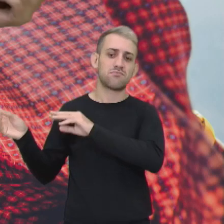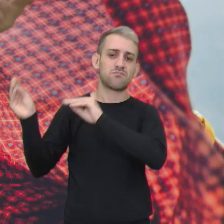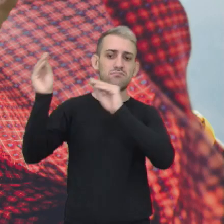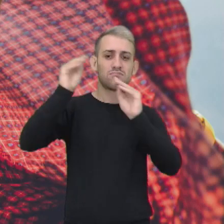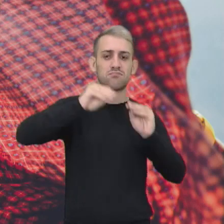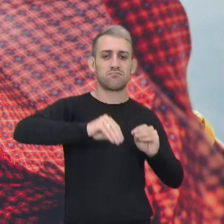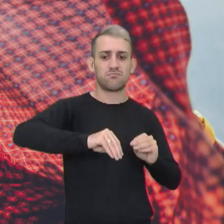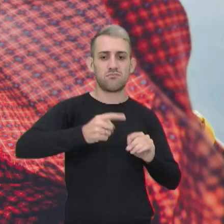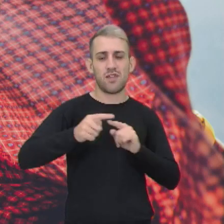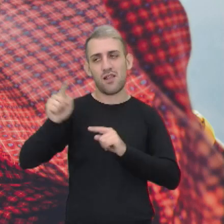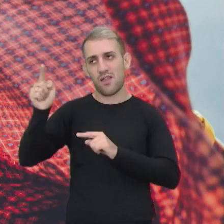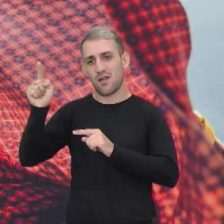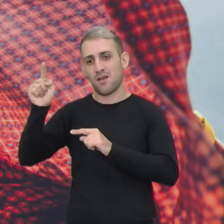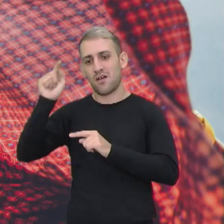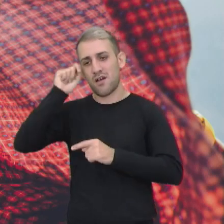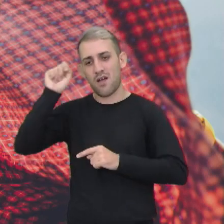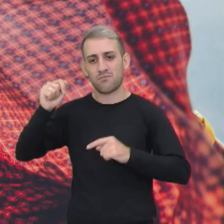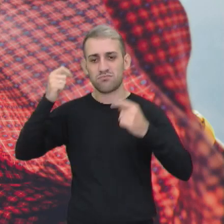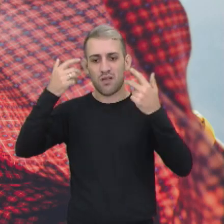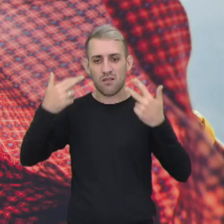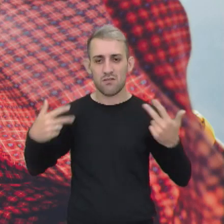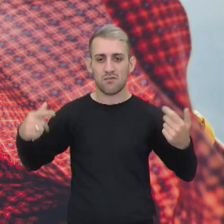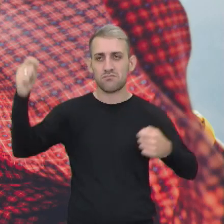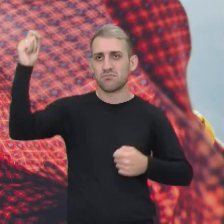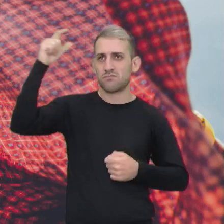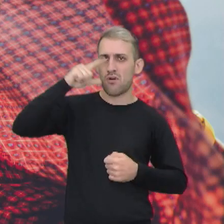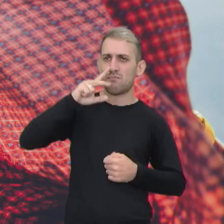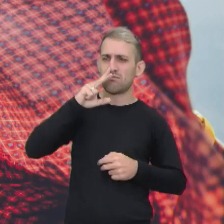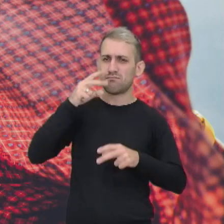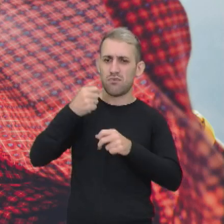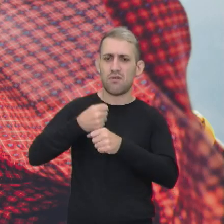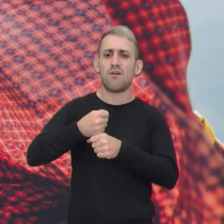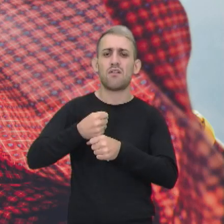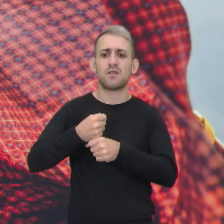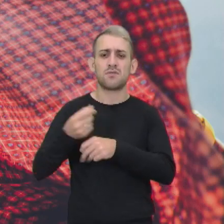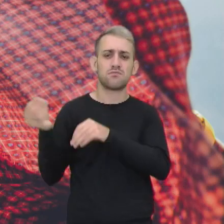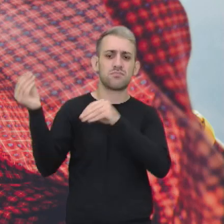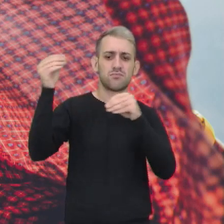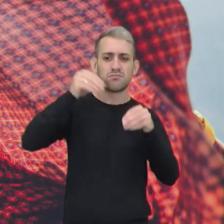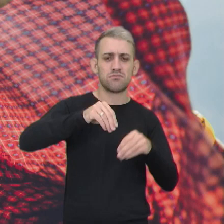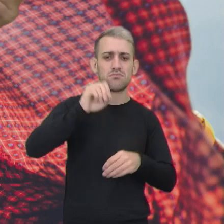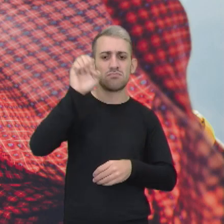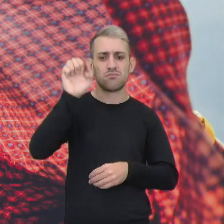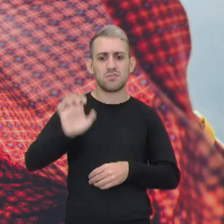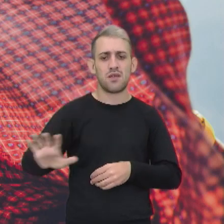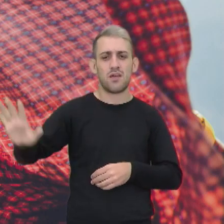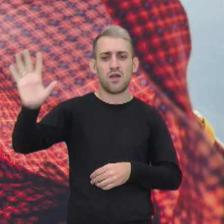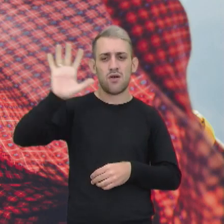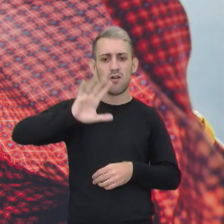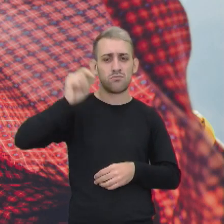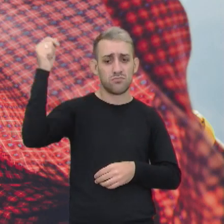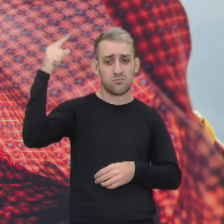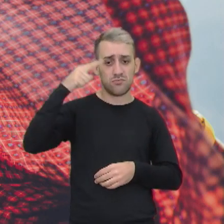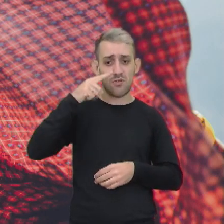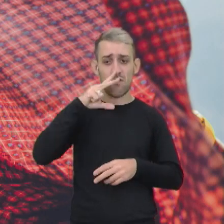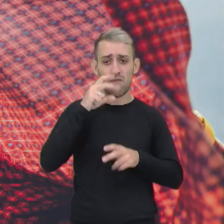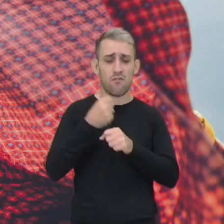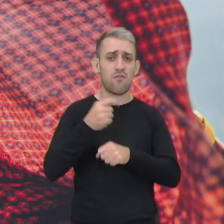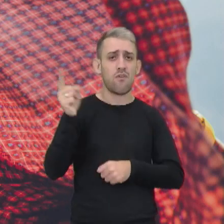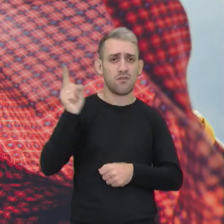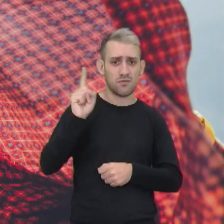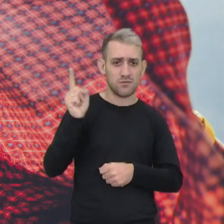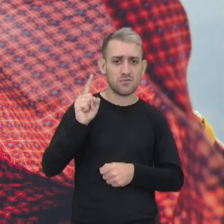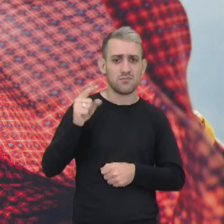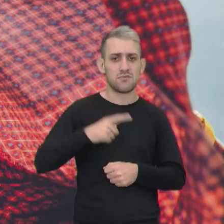naturais que eles tinham lá, o sol muito forte, por exemplo, e chegando na Europa, onde o sol já não é tão forte e há